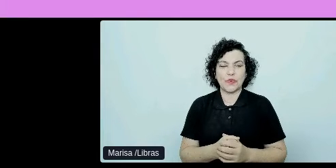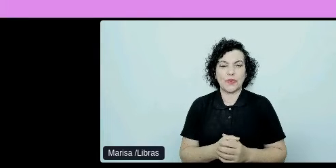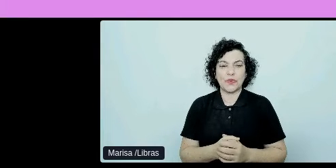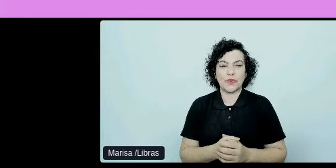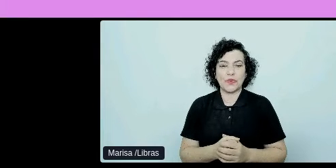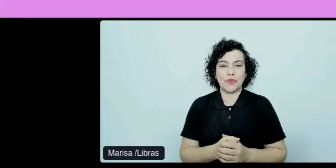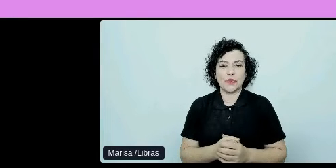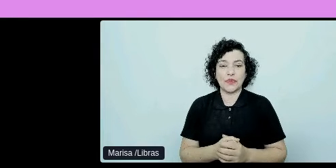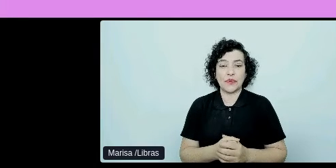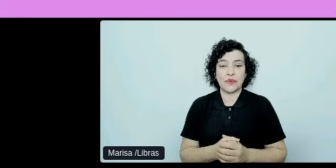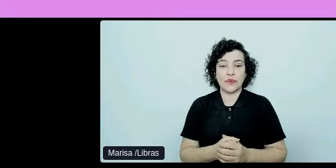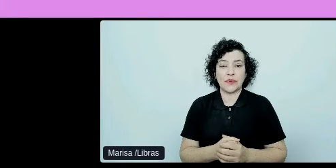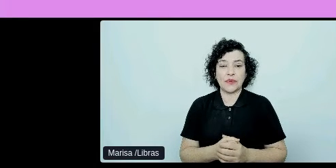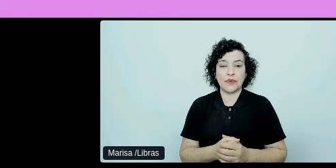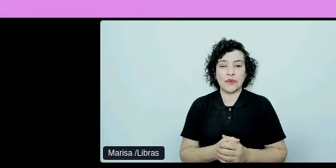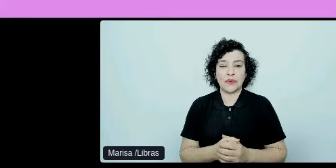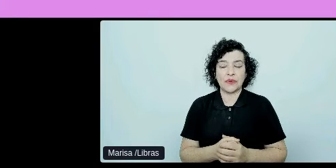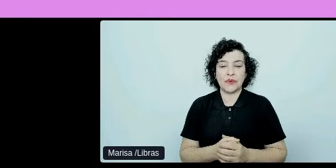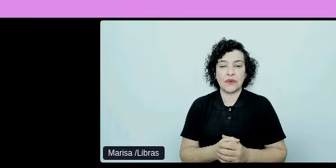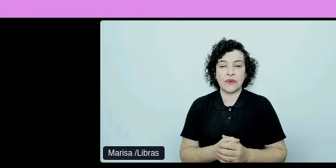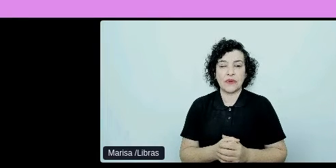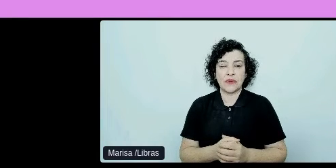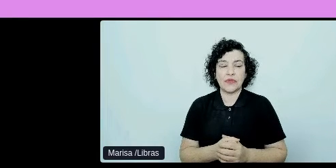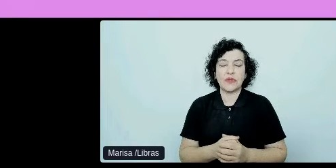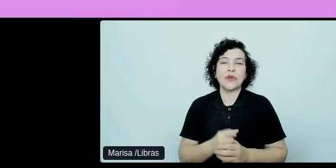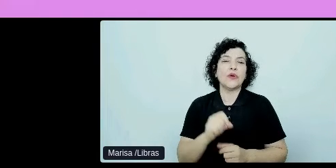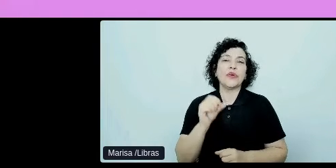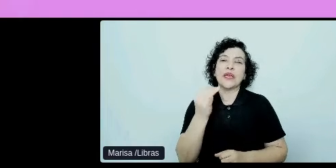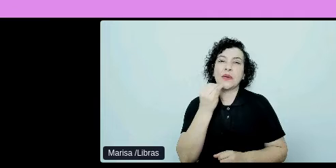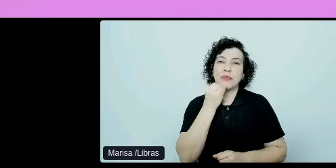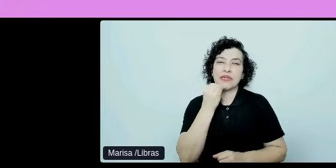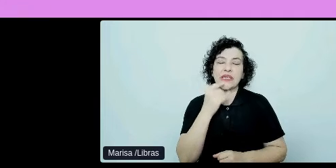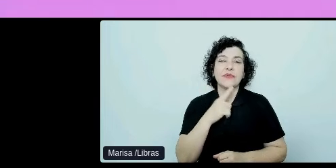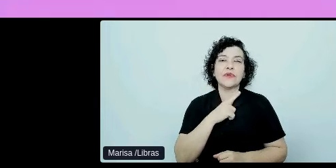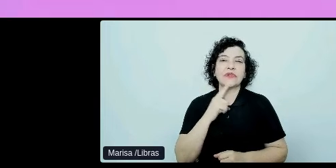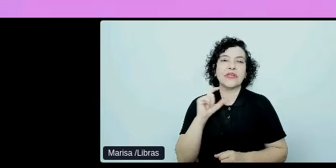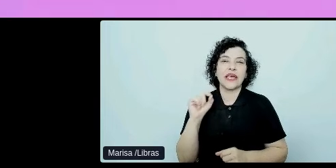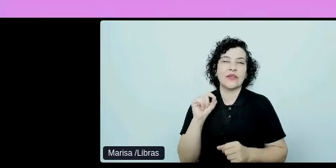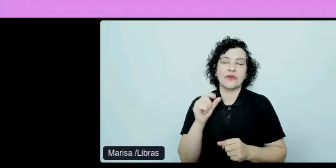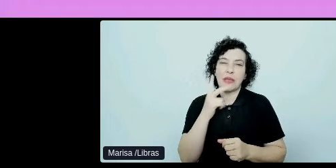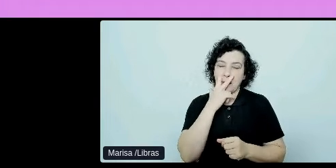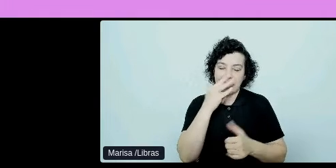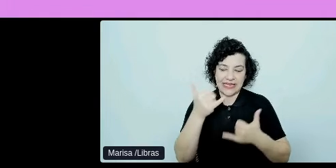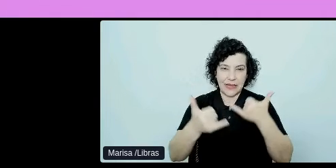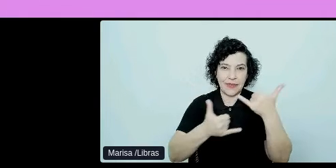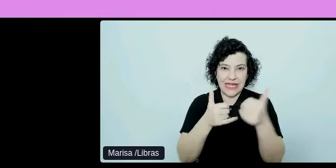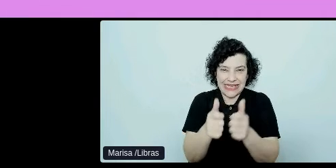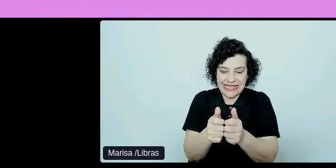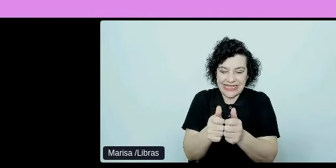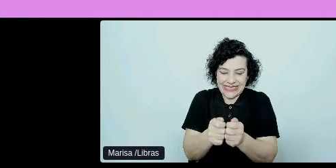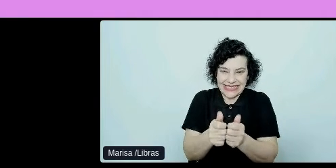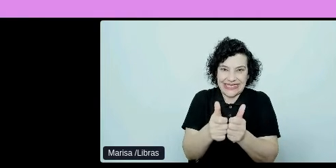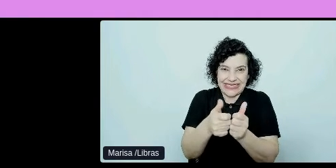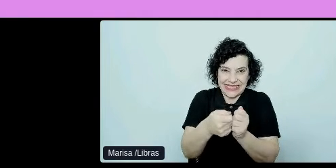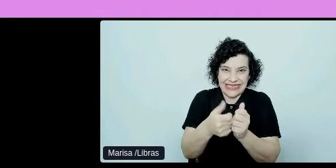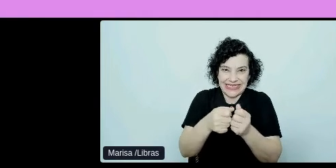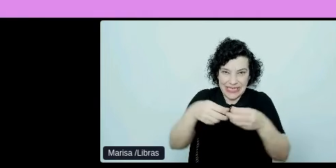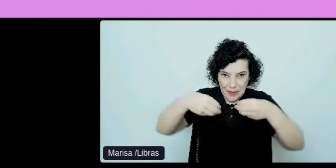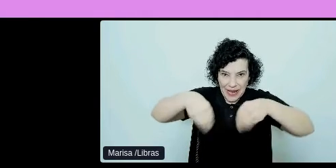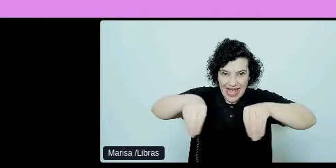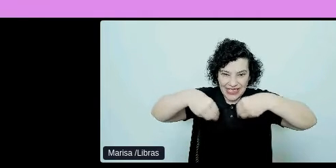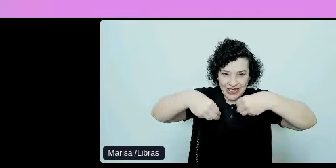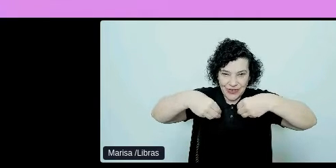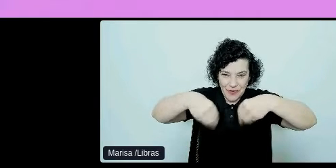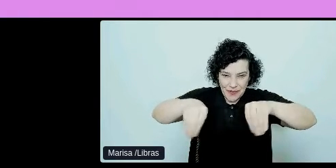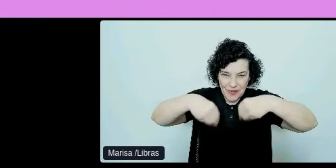É um skin toy mesmo, e ele simula plástico bolha, só que ele é um plástico que você consegue reutilizar e reutilizar. É